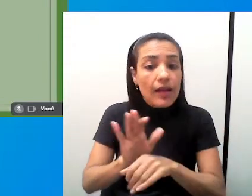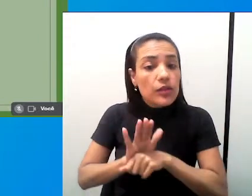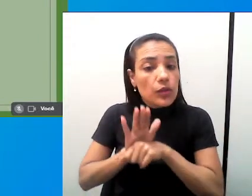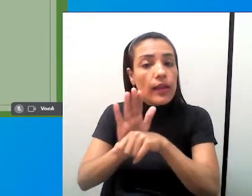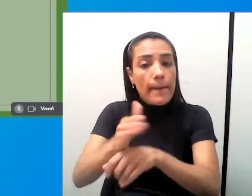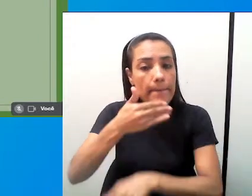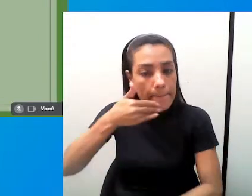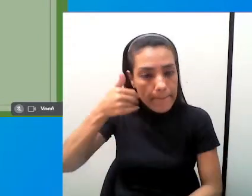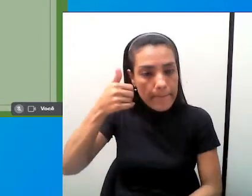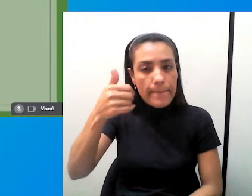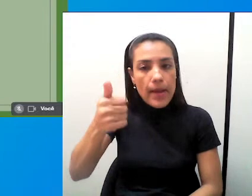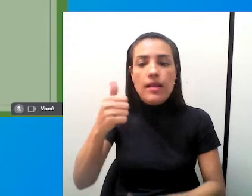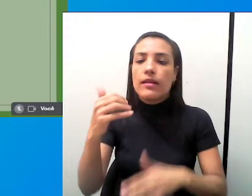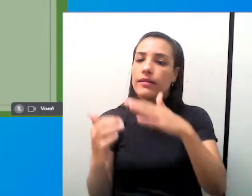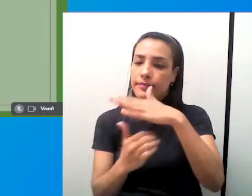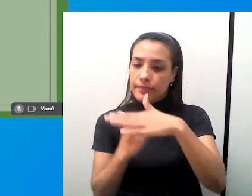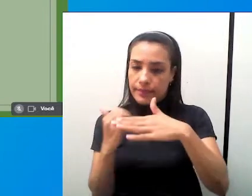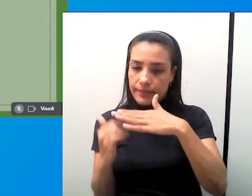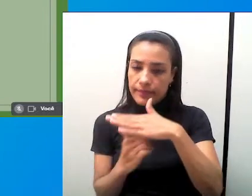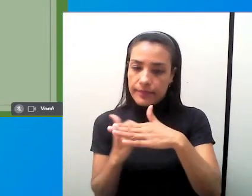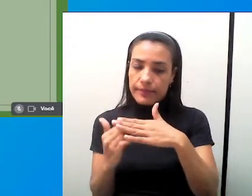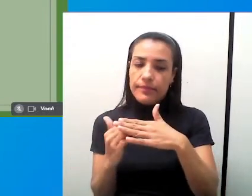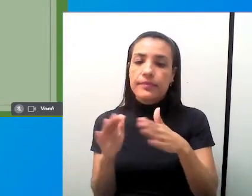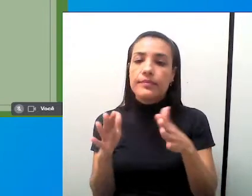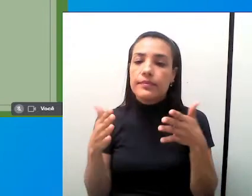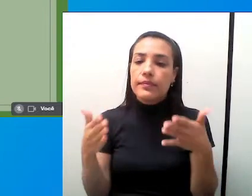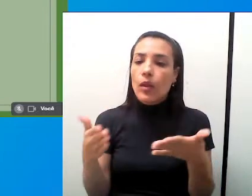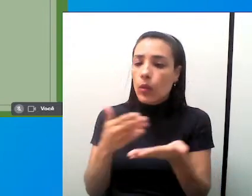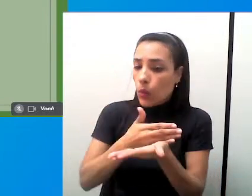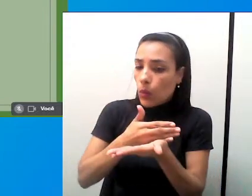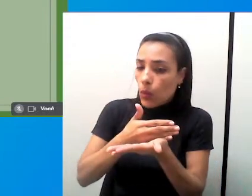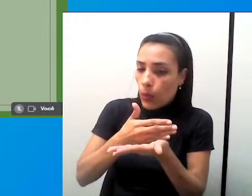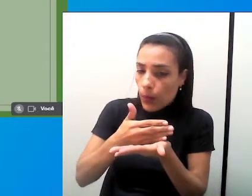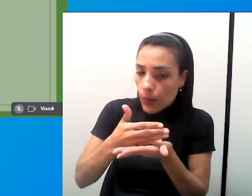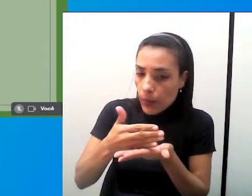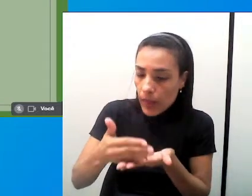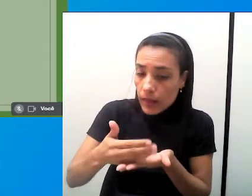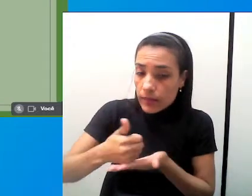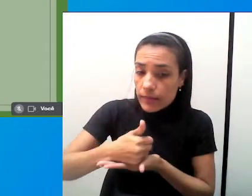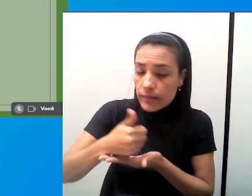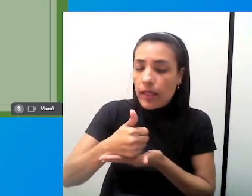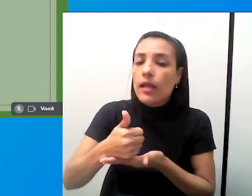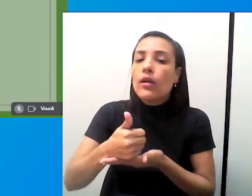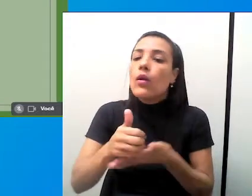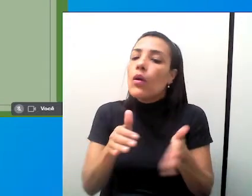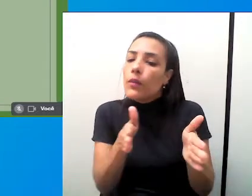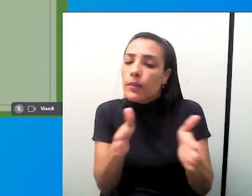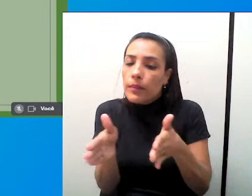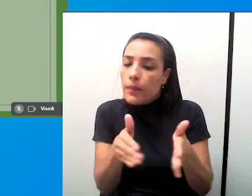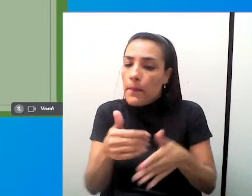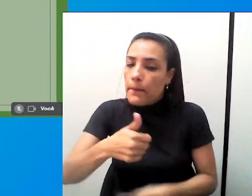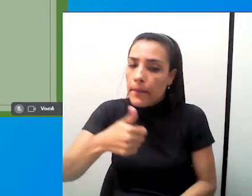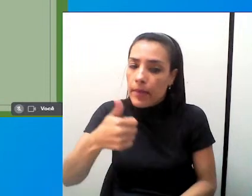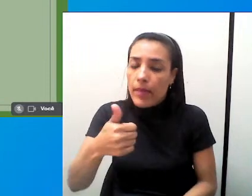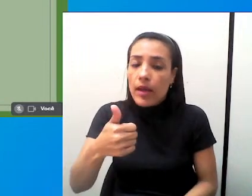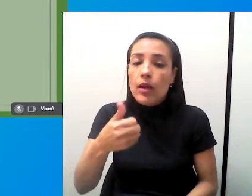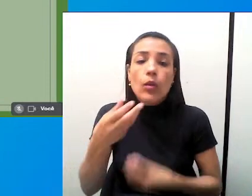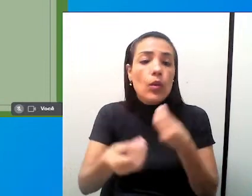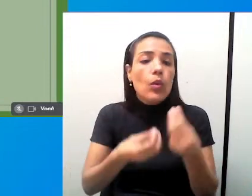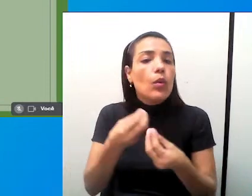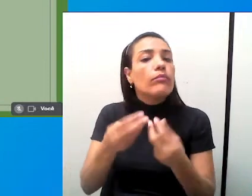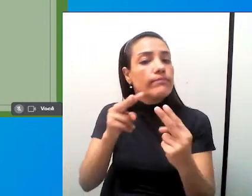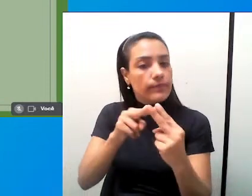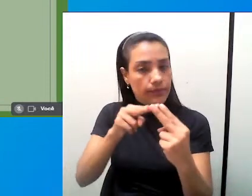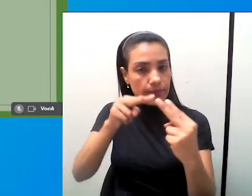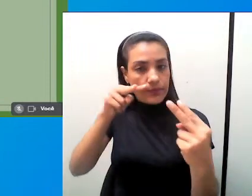empreendedores. Então, no início, uma fase do projeto, né, a primeira fase, ela foi de forma